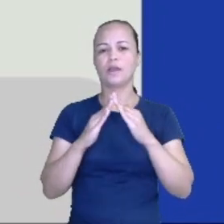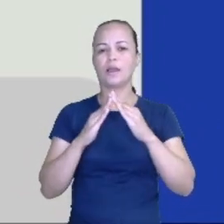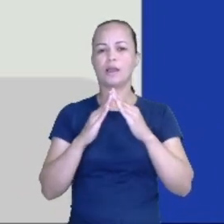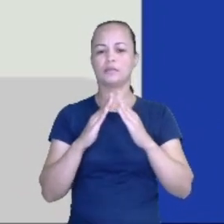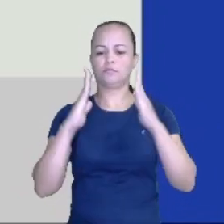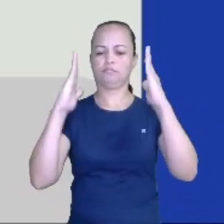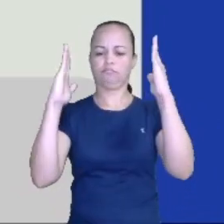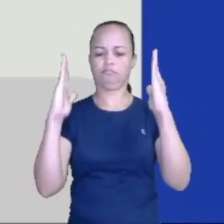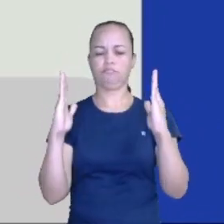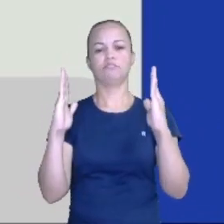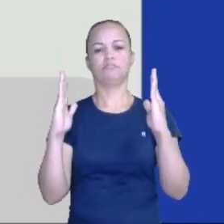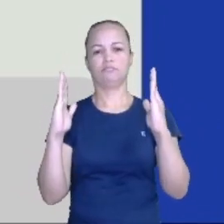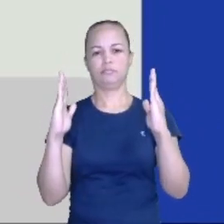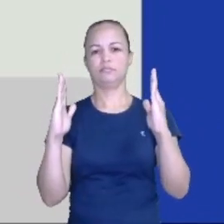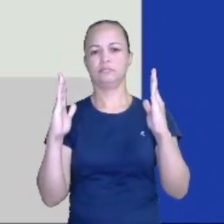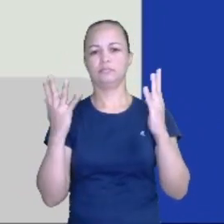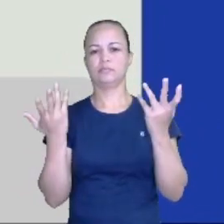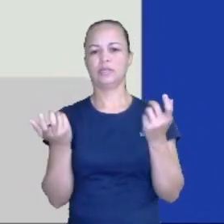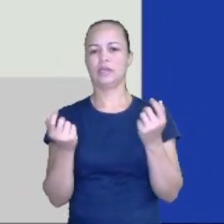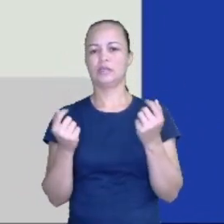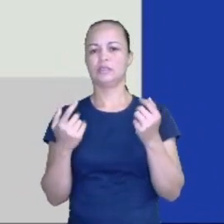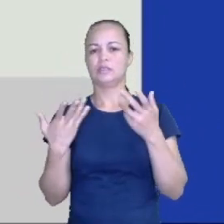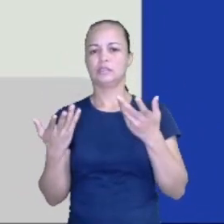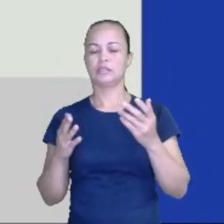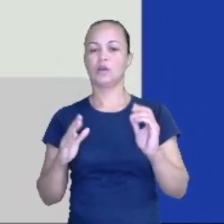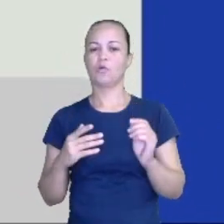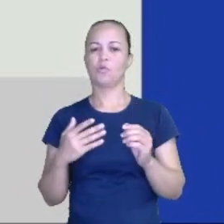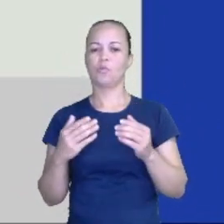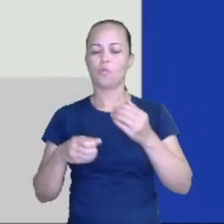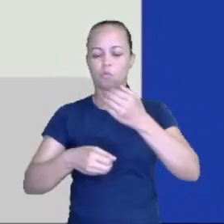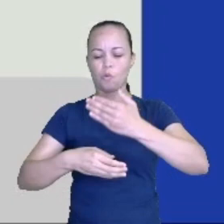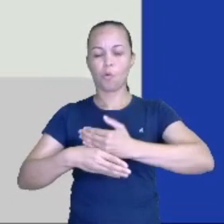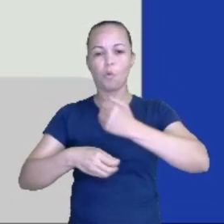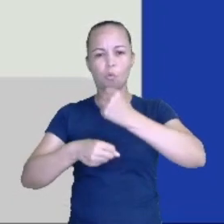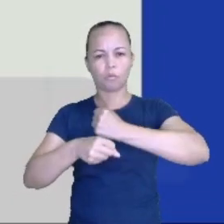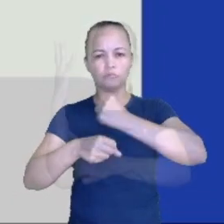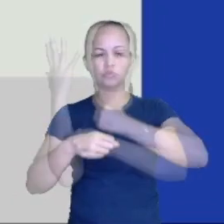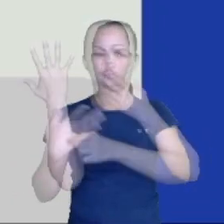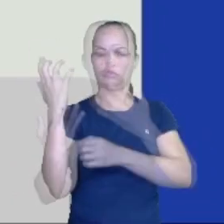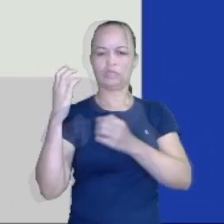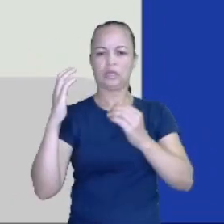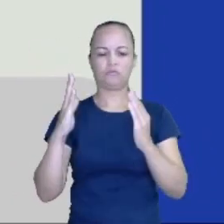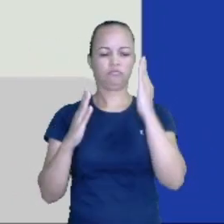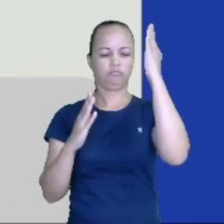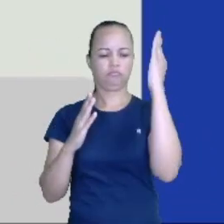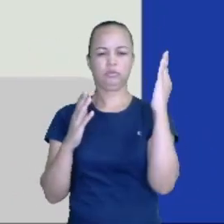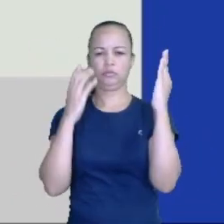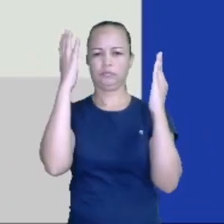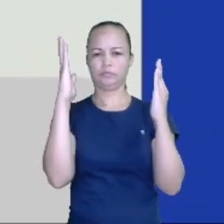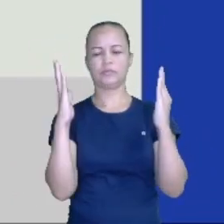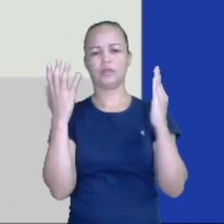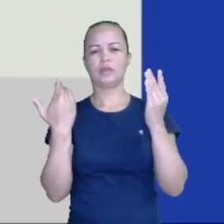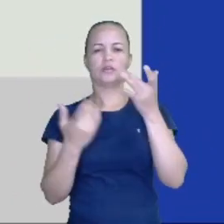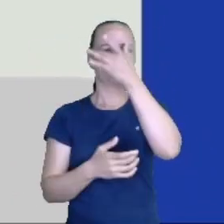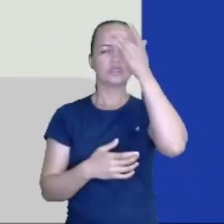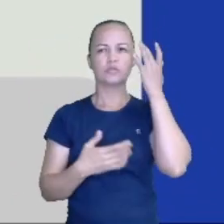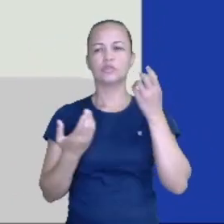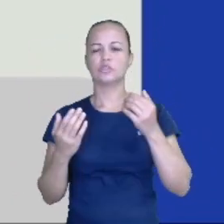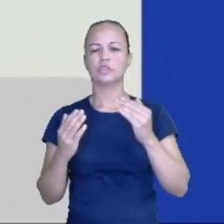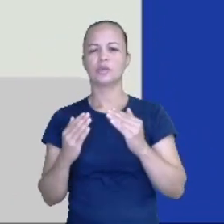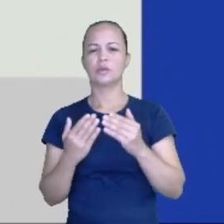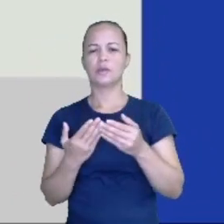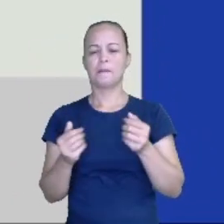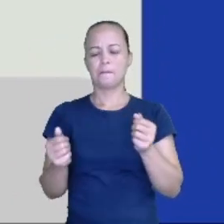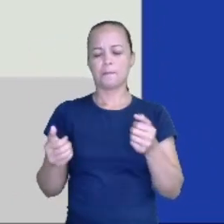palafita, que são construções feitas com troncos de árvores. Geralmente, quem mora em bairros ribeirinhos, né,